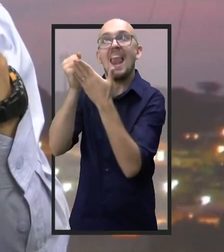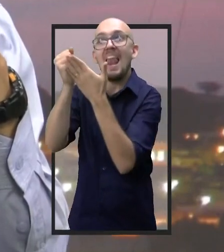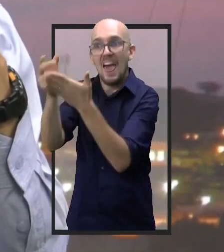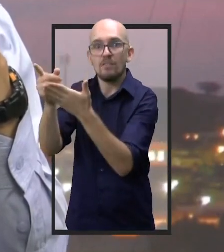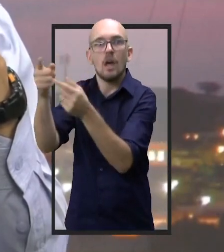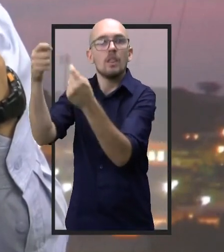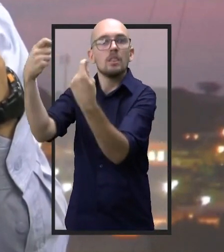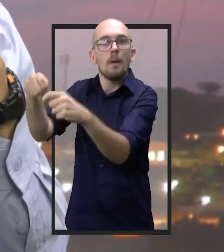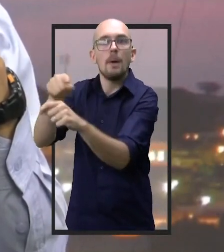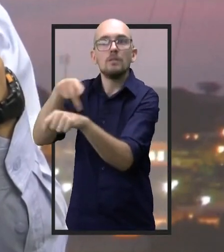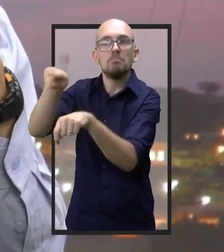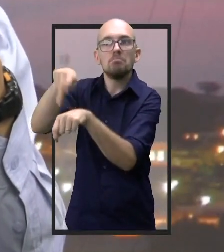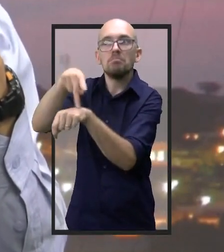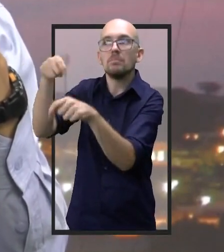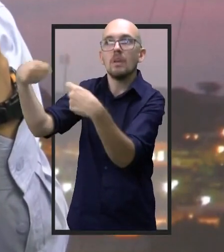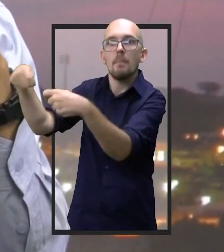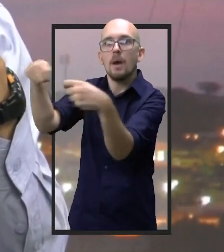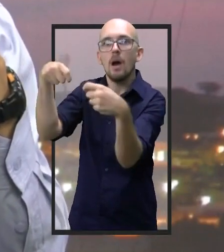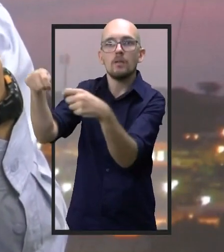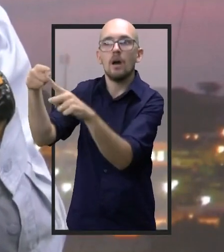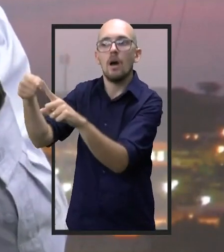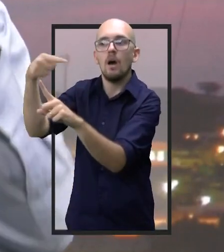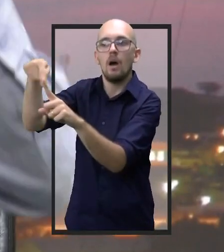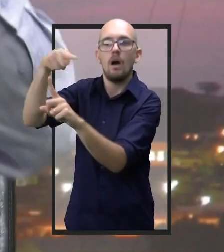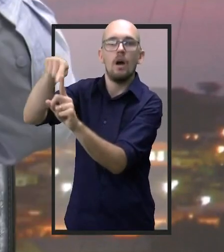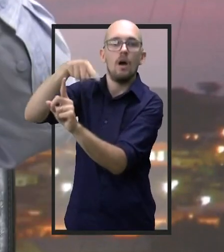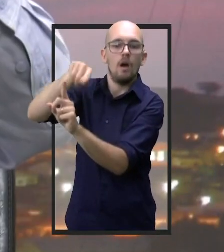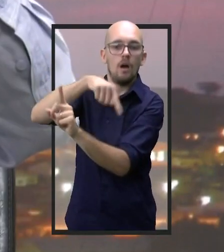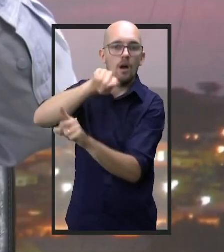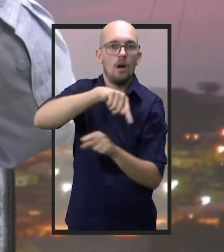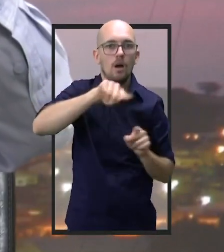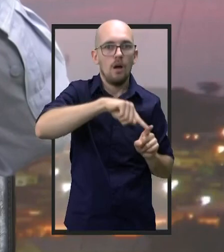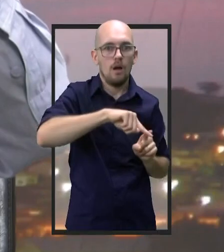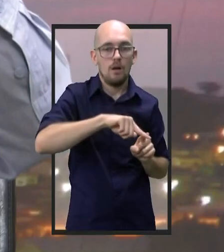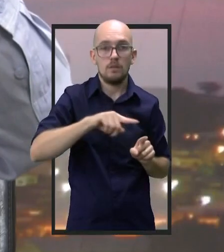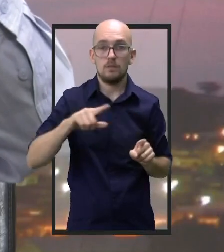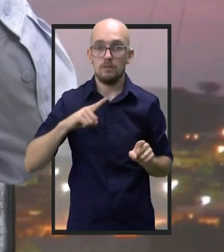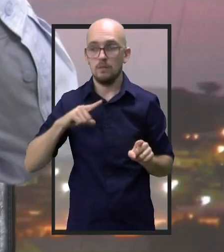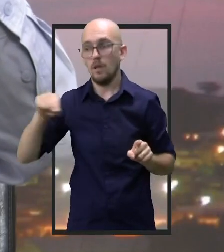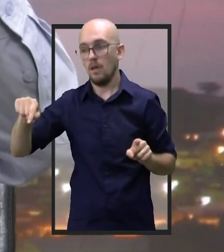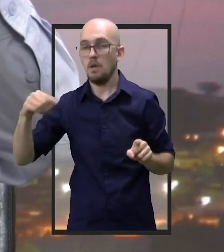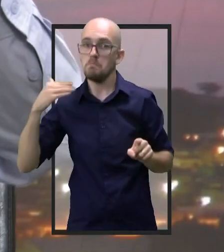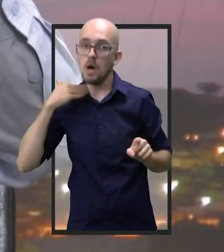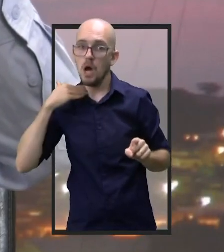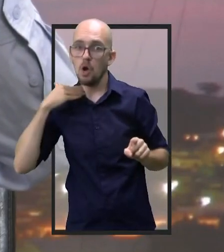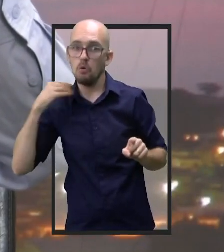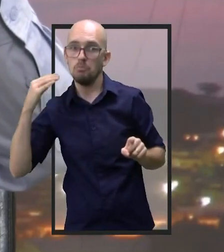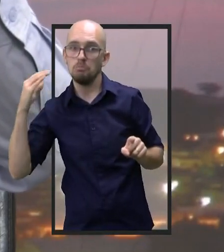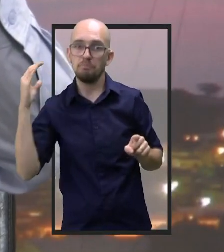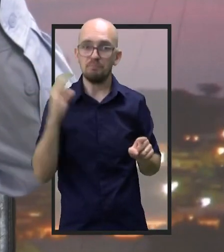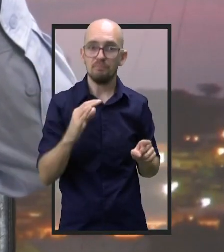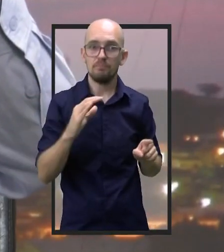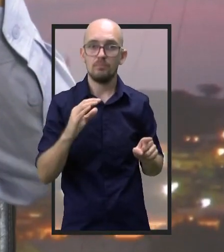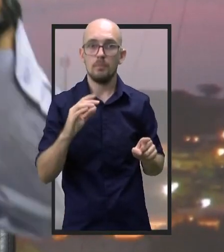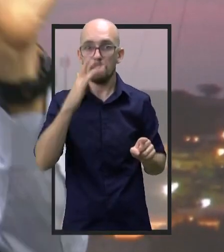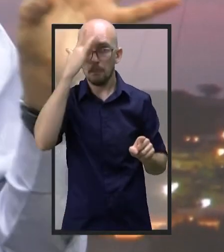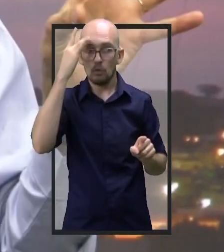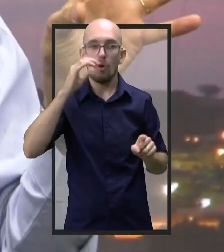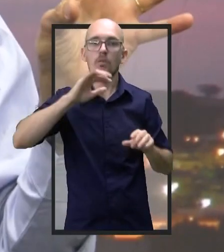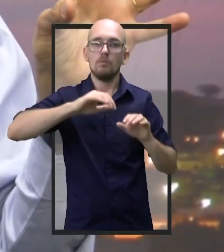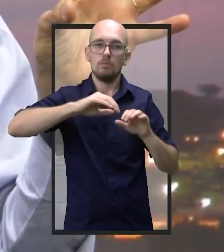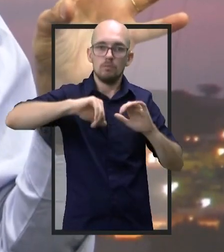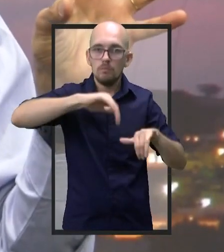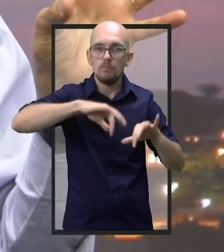Quem demanda, antecipa esses valores. O banco oferta, alguém faz a warrantagem, a garantia desse processo,